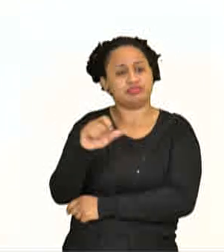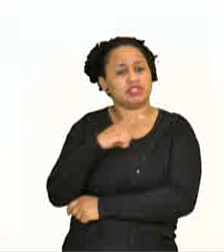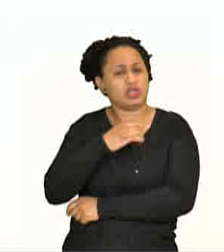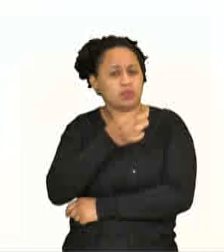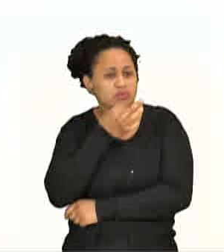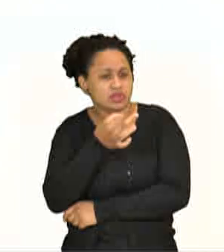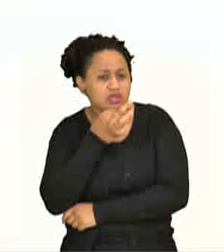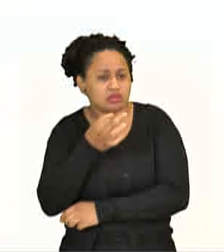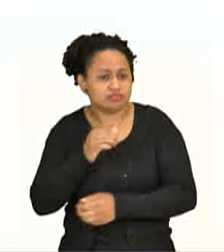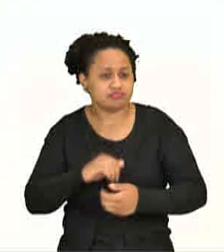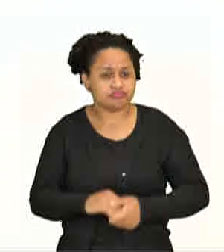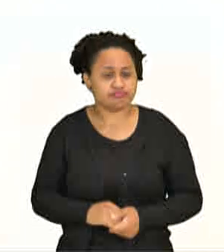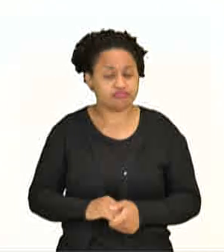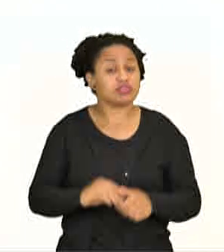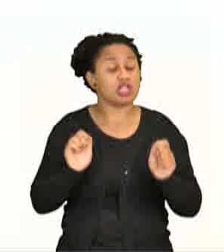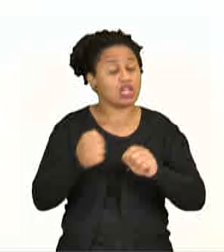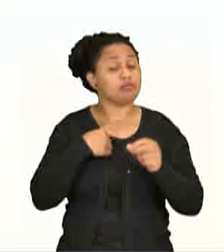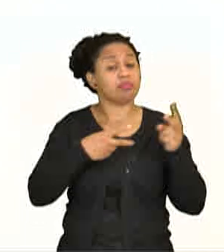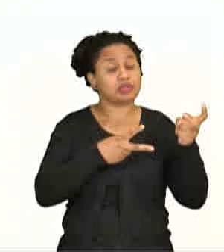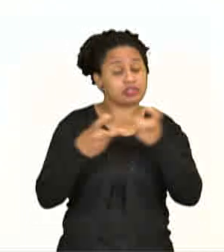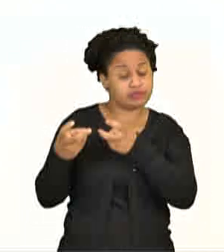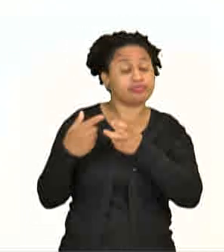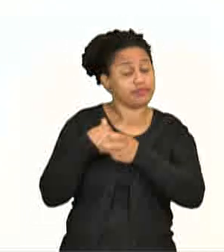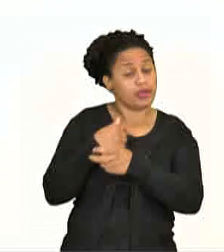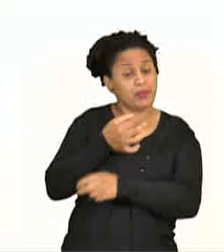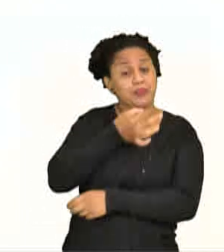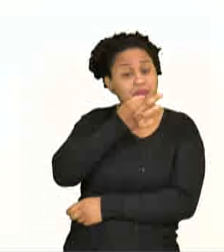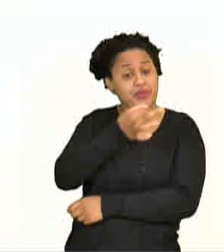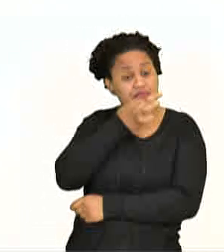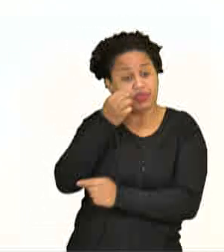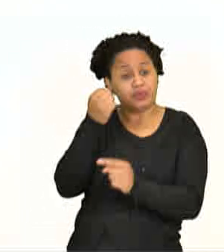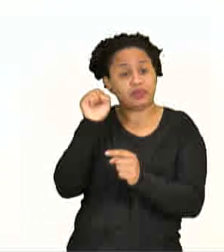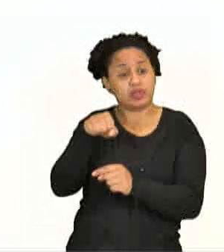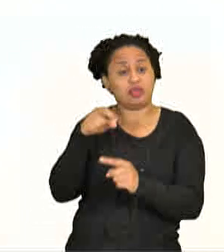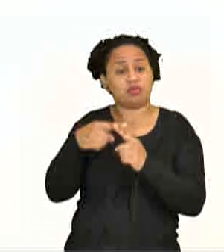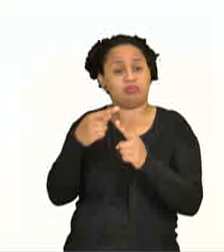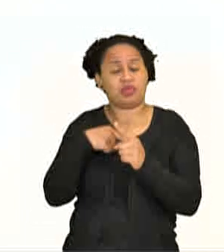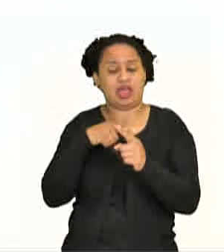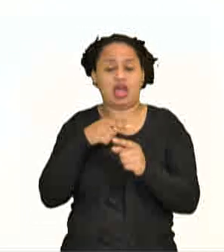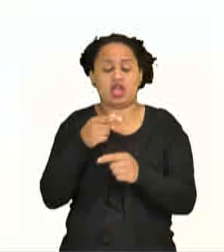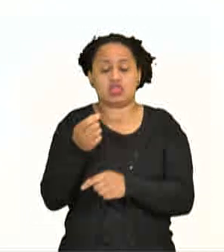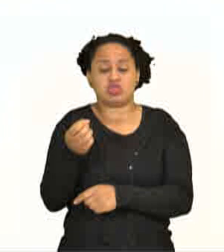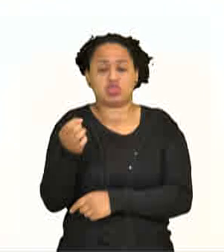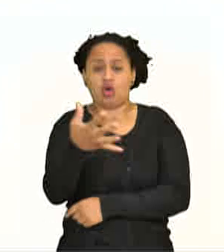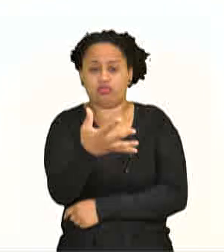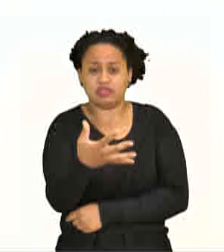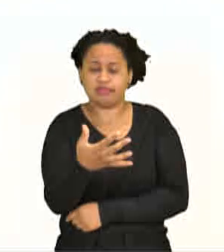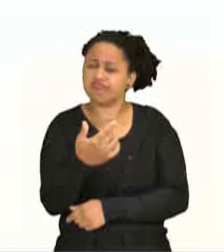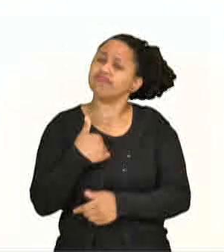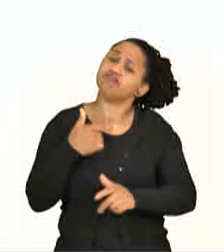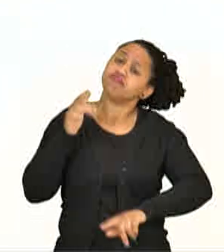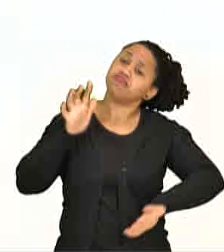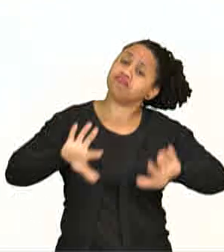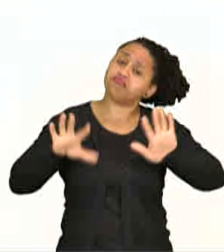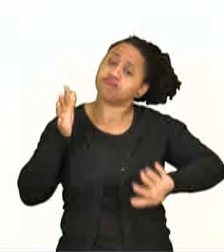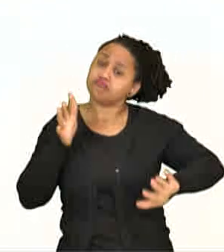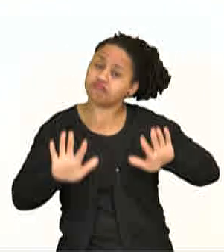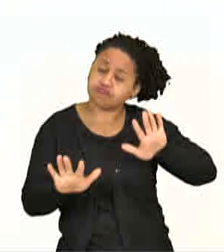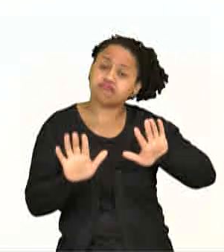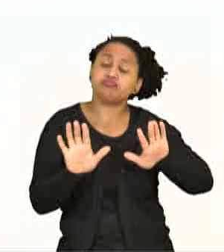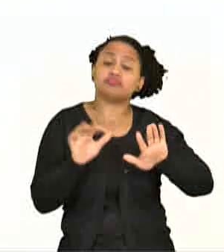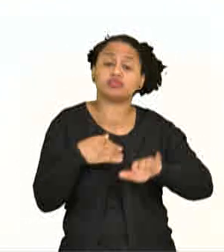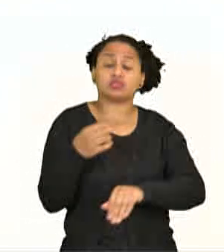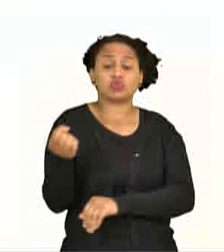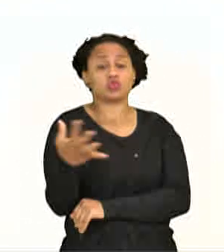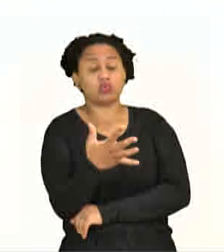a afirmativa como uma opinião, porque o fato de trazer uma novidade é muito relativo. A novidade